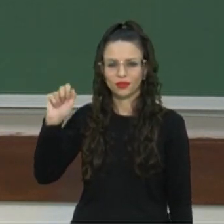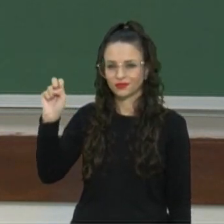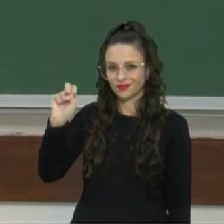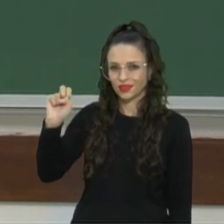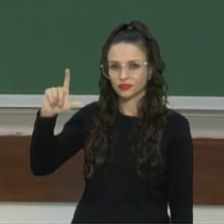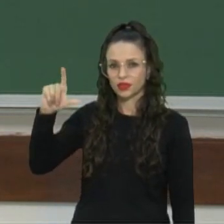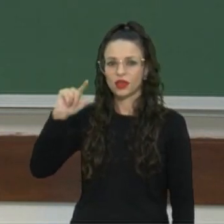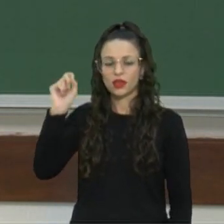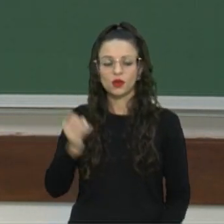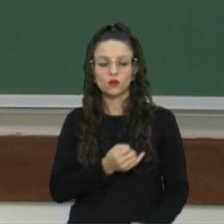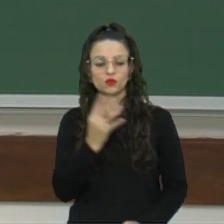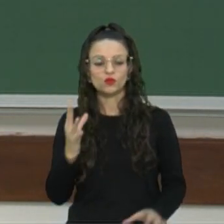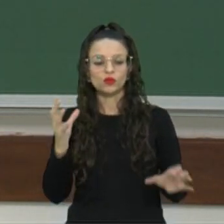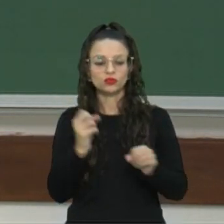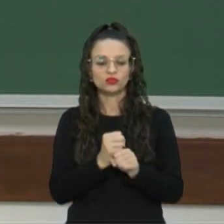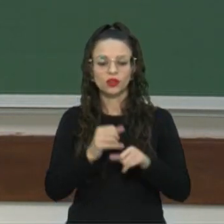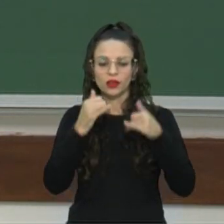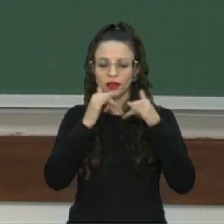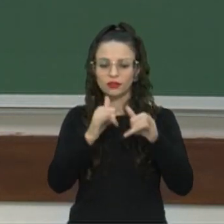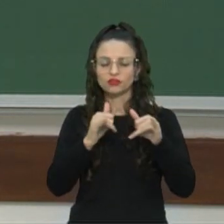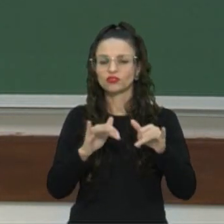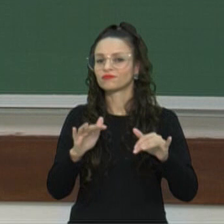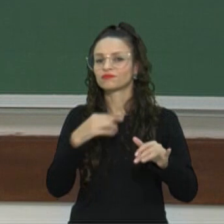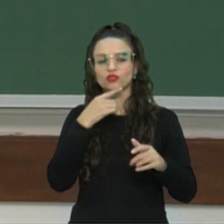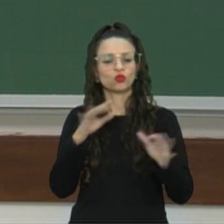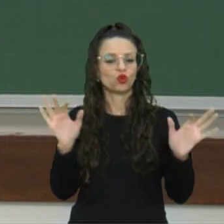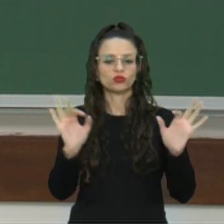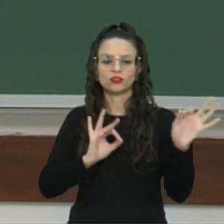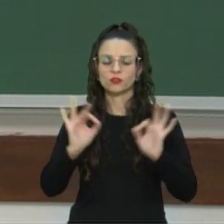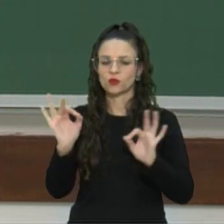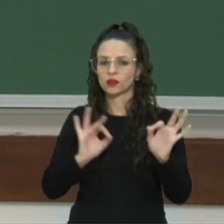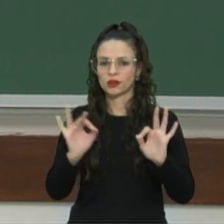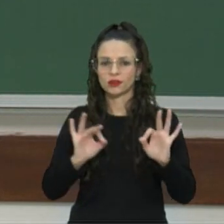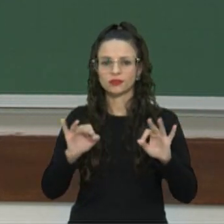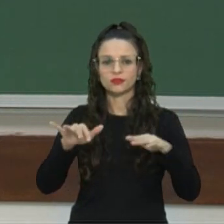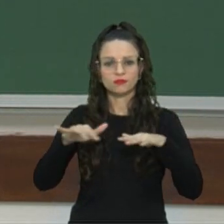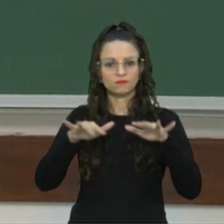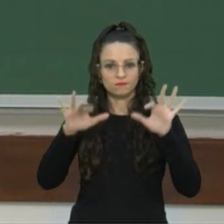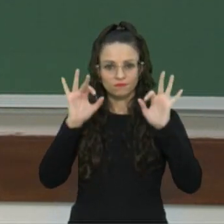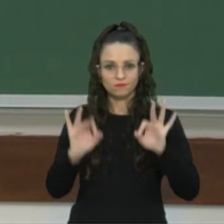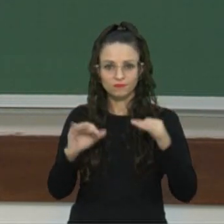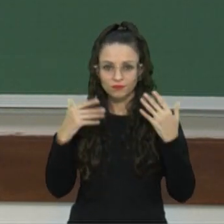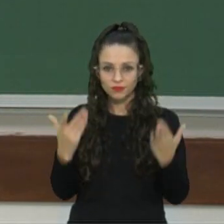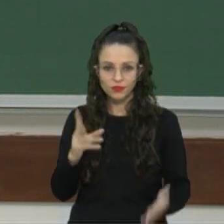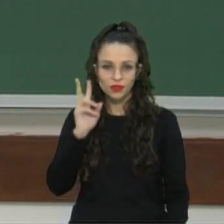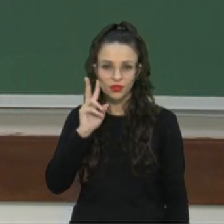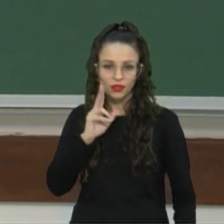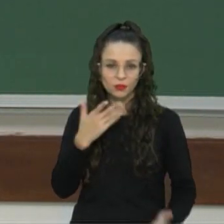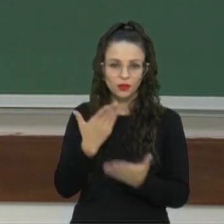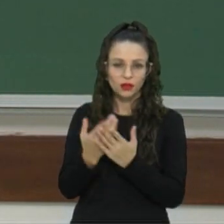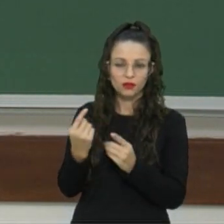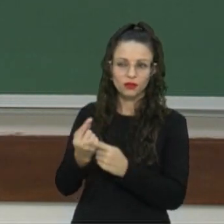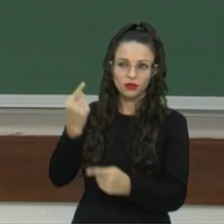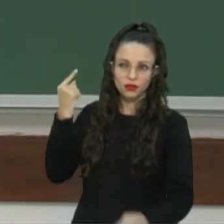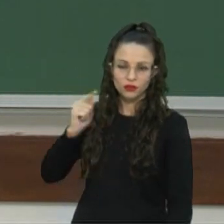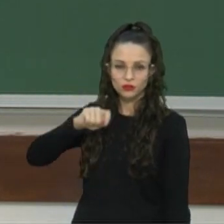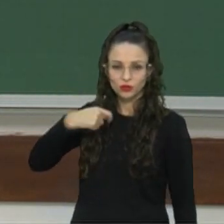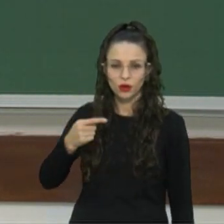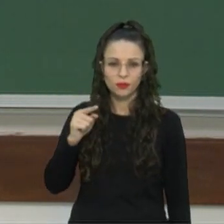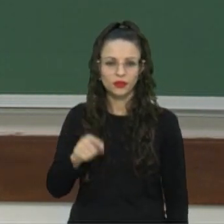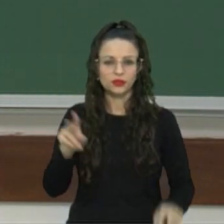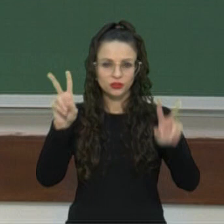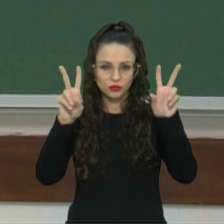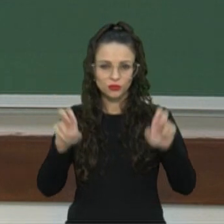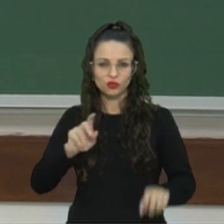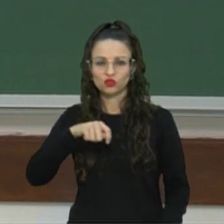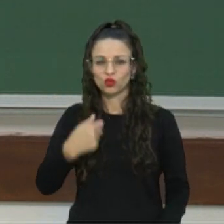aquela quantidade de energia que eu não consigo organizar para fazer um trabalho de fato. Lembra lá da aula de entropia, que falamos bastante sobre